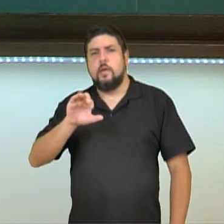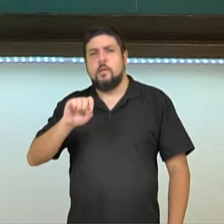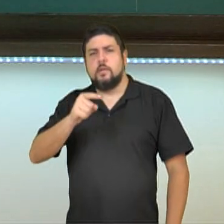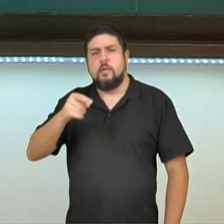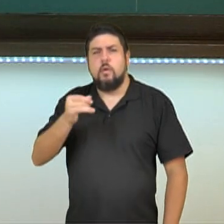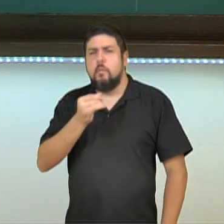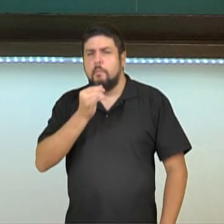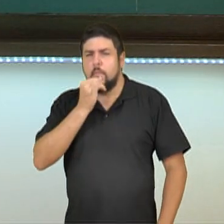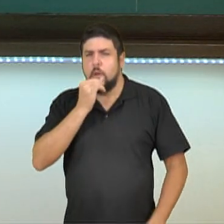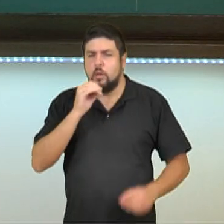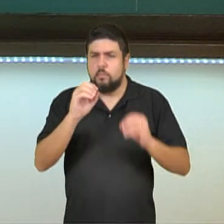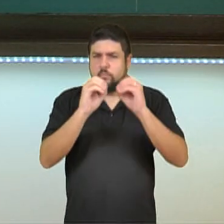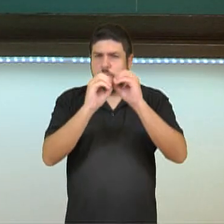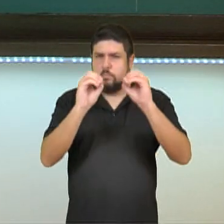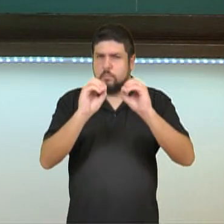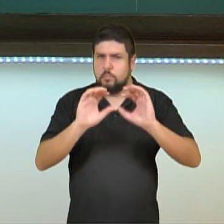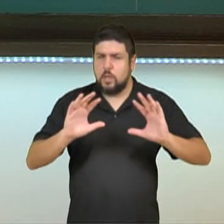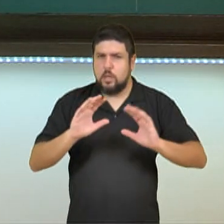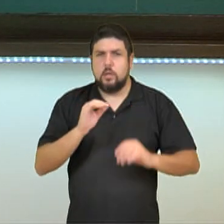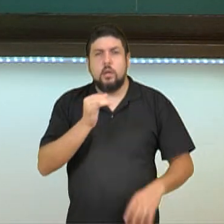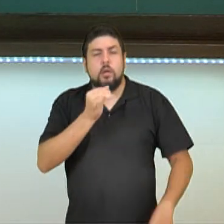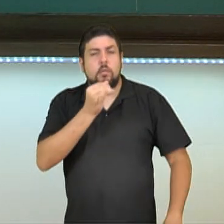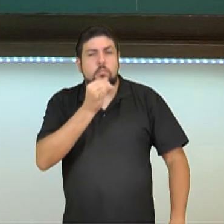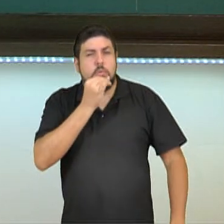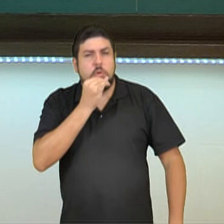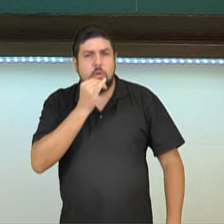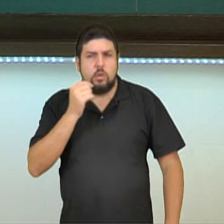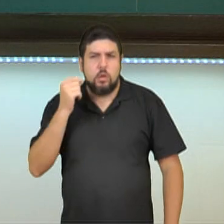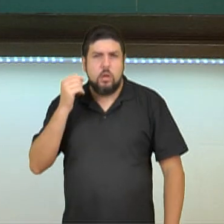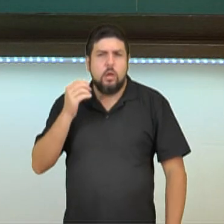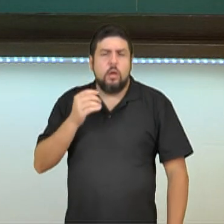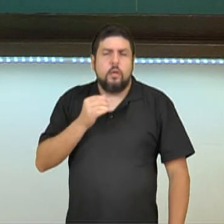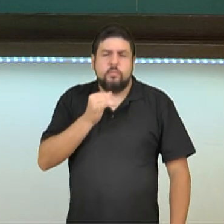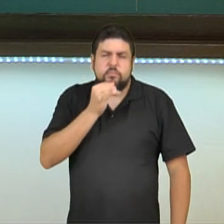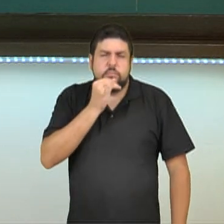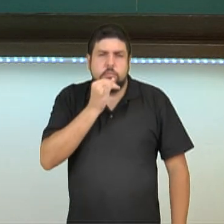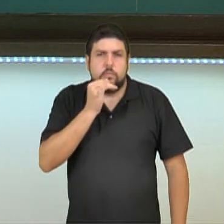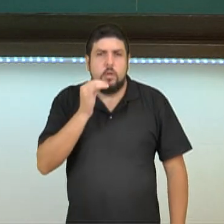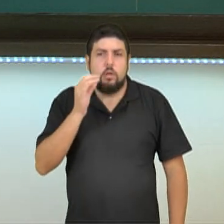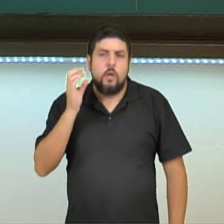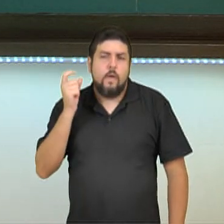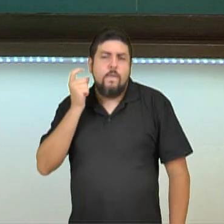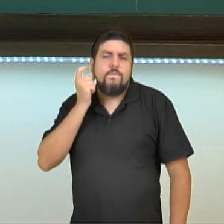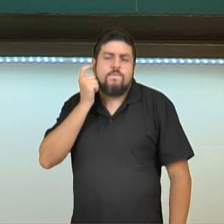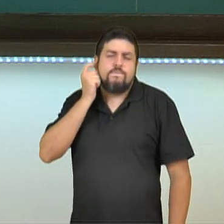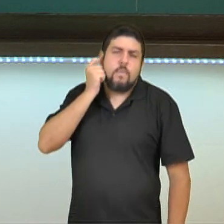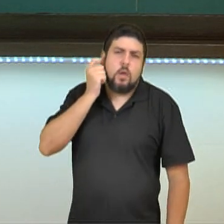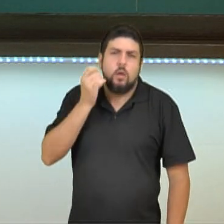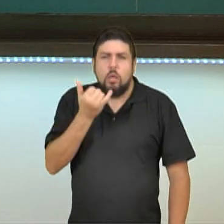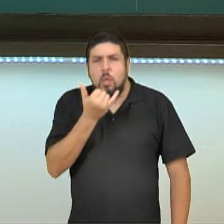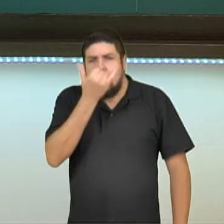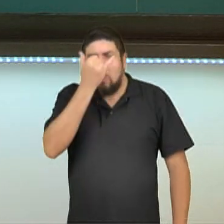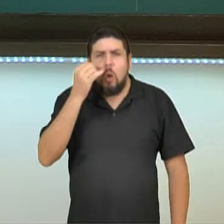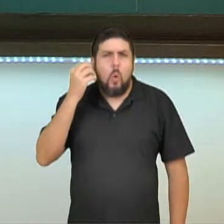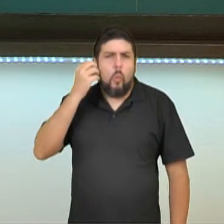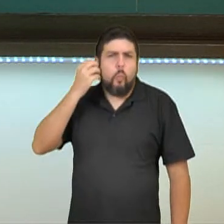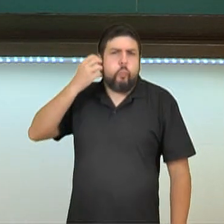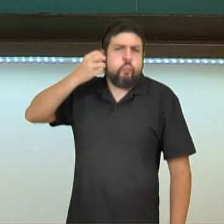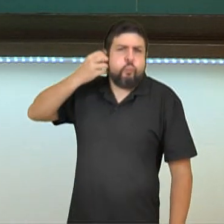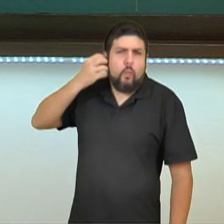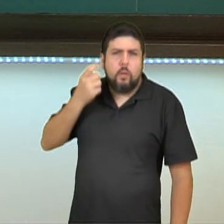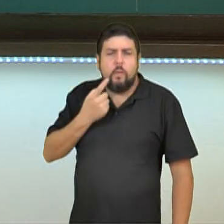bacteriana. Imagina uma orelha inflamada, um brinco, né, que não foi esterilizado e a orelha ali, o furo